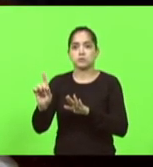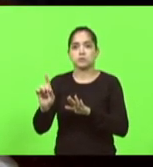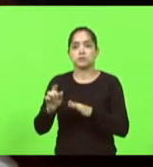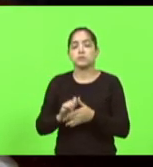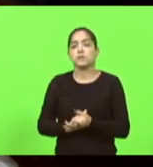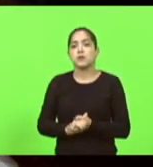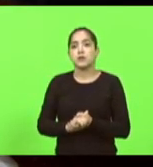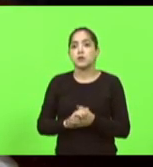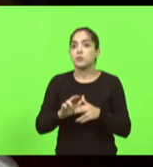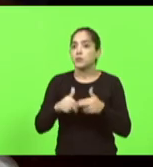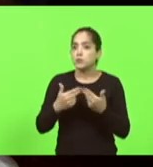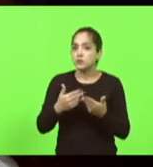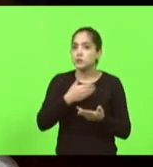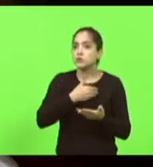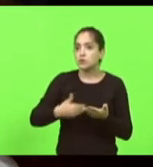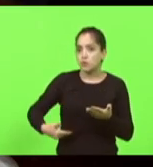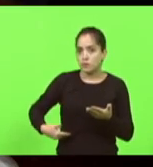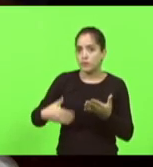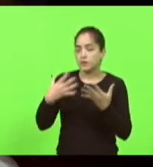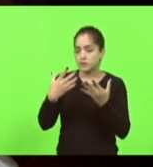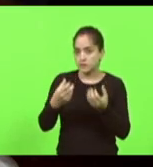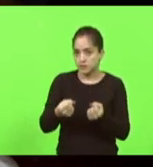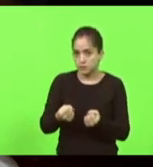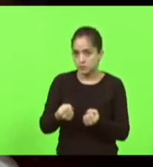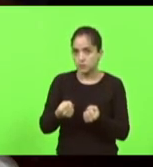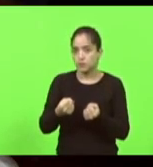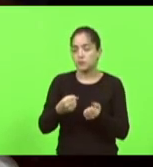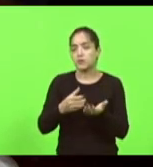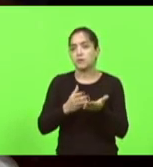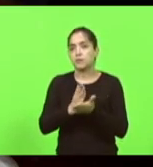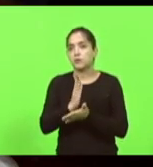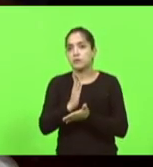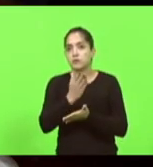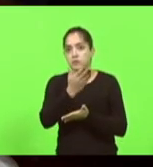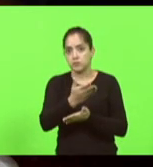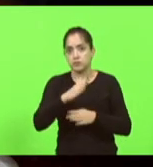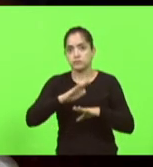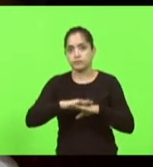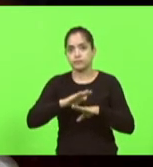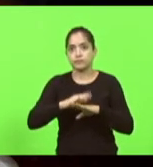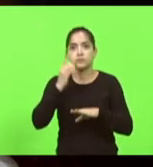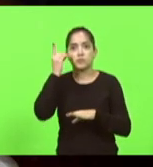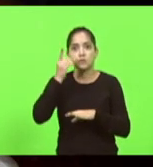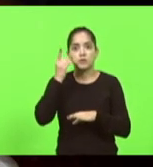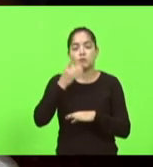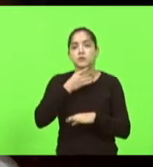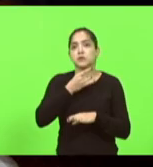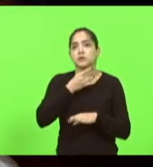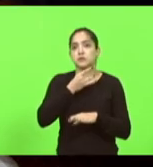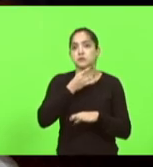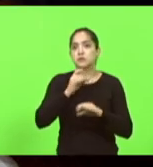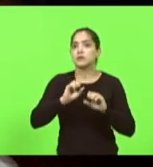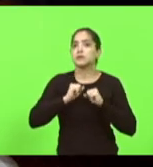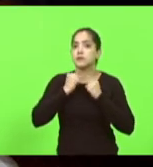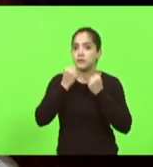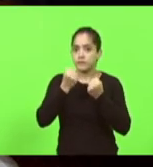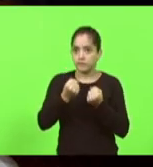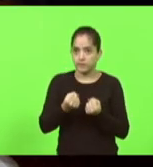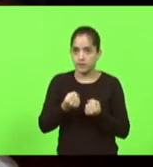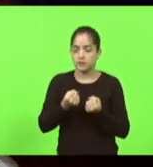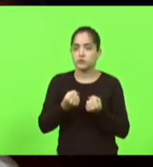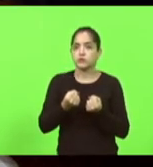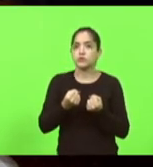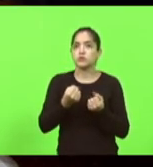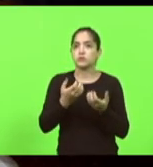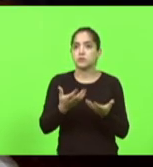o governo também é favorável e o deputado Cobalcini, que é o autor desta emenda, a defende com muita propriedade e eu